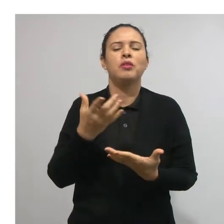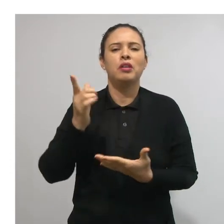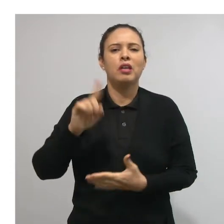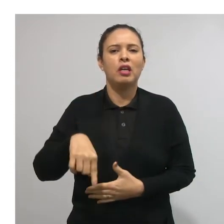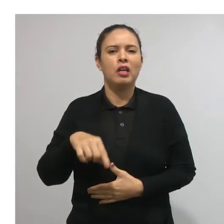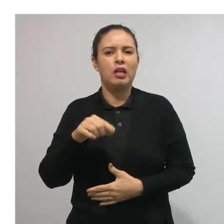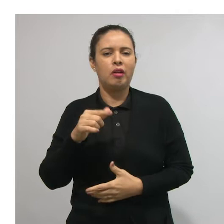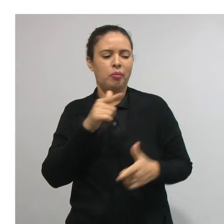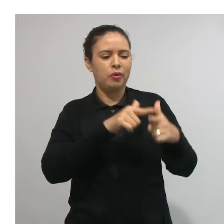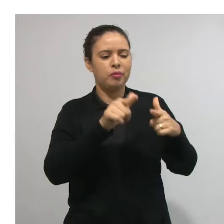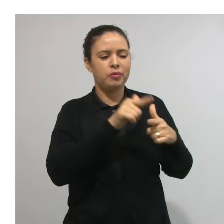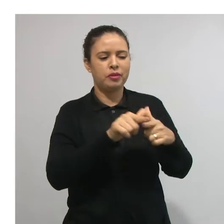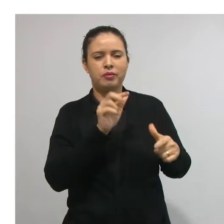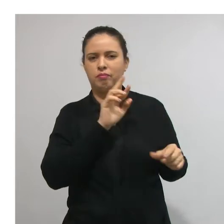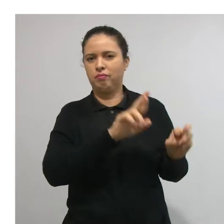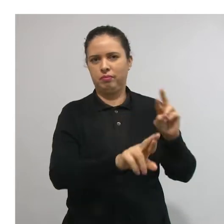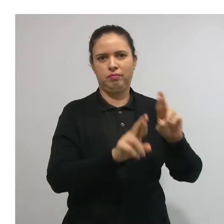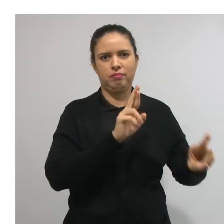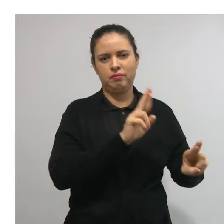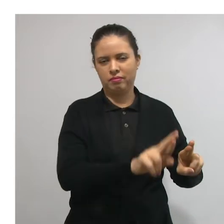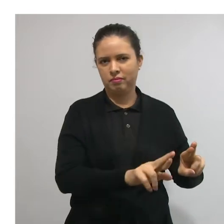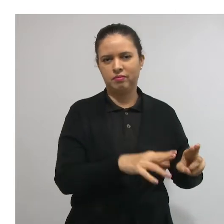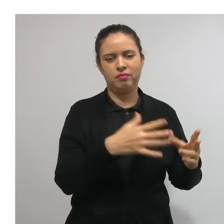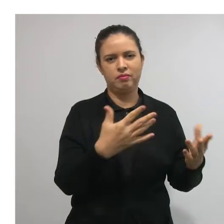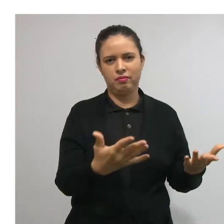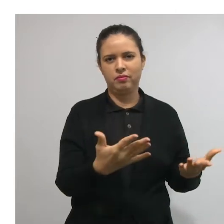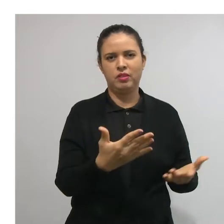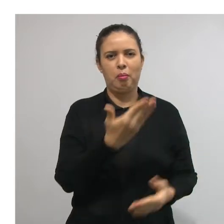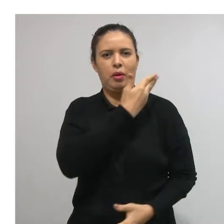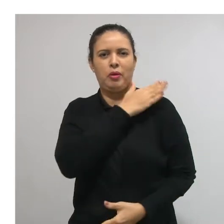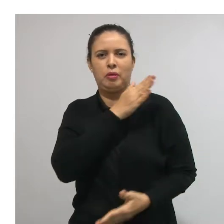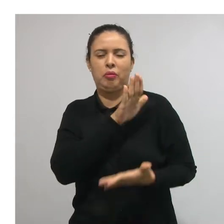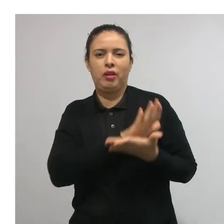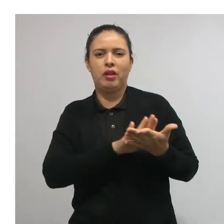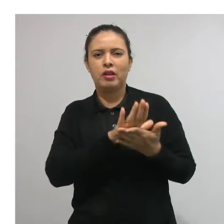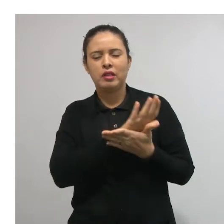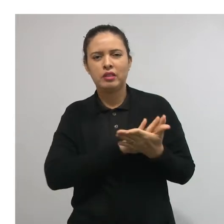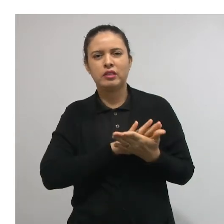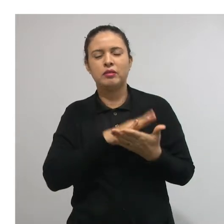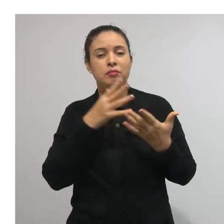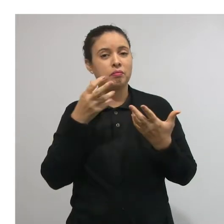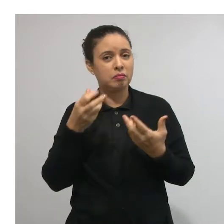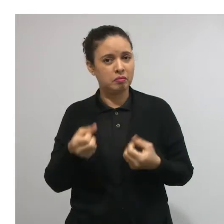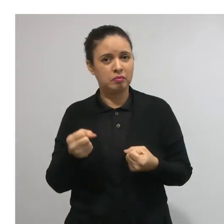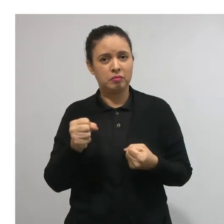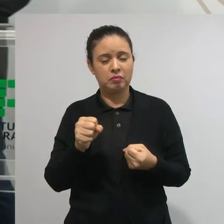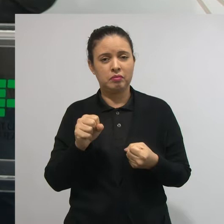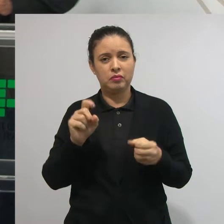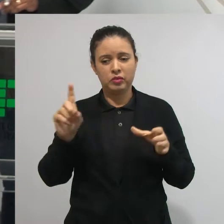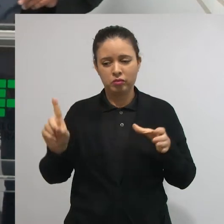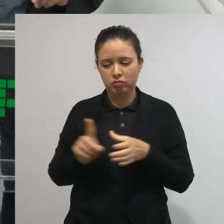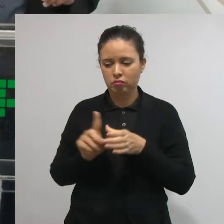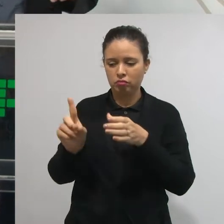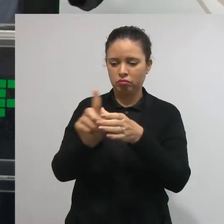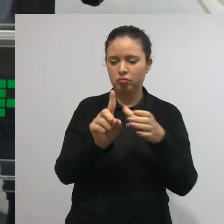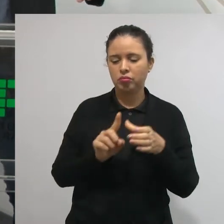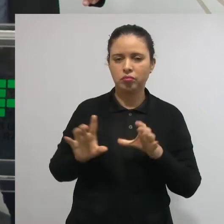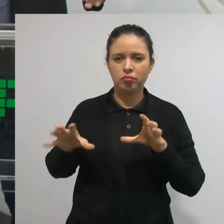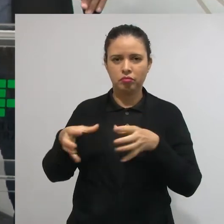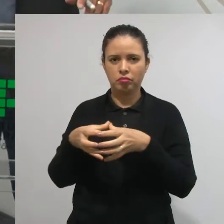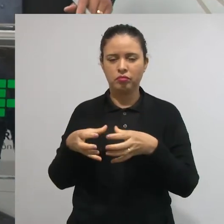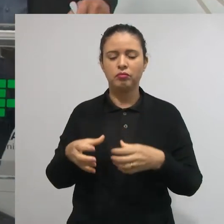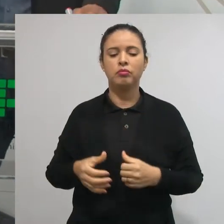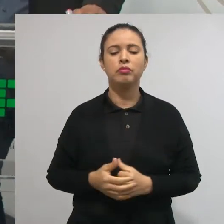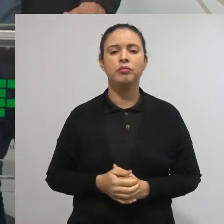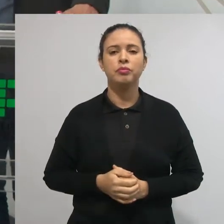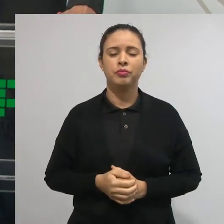um solucionador de problemas, né? Com ausência de preconceito e, é claro, a aceitação dos mais diversos